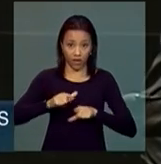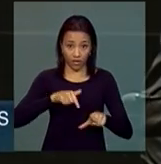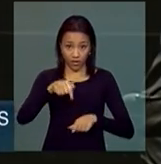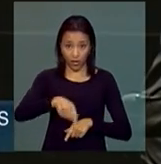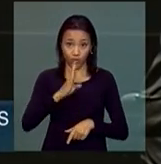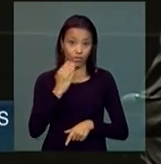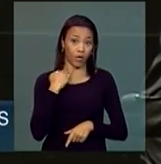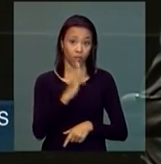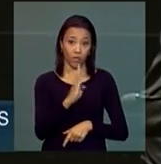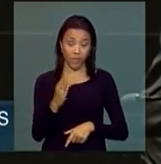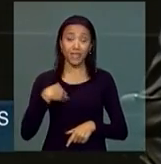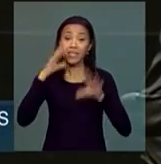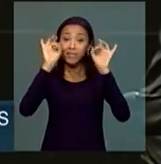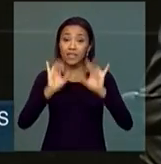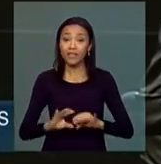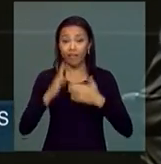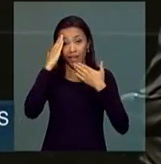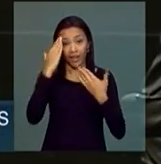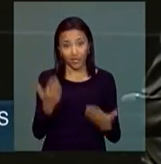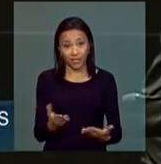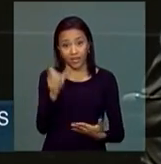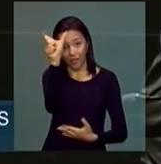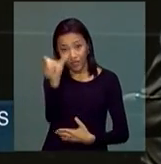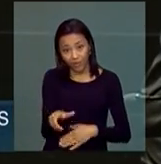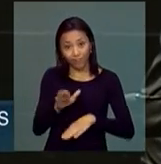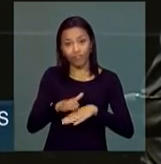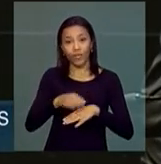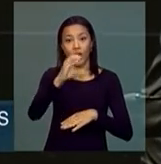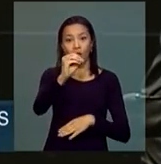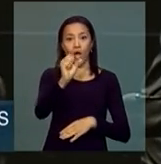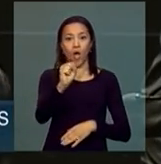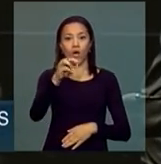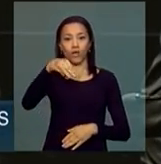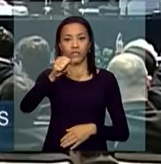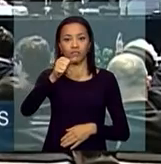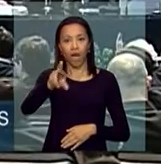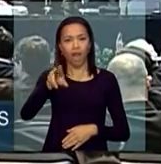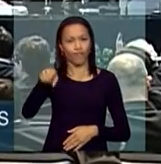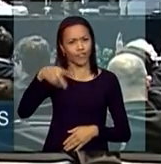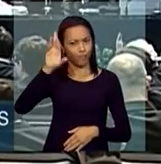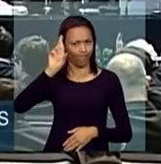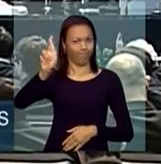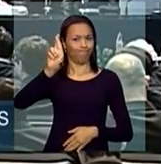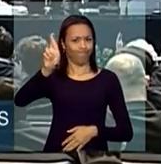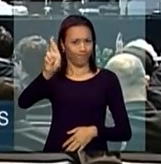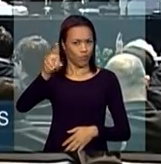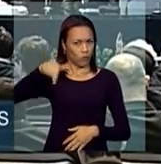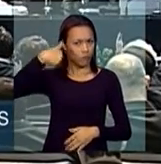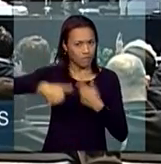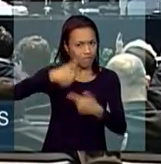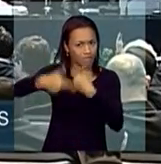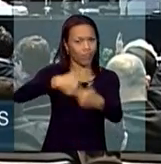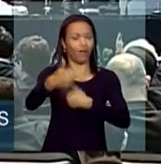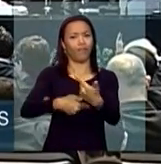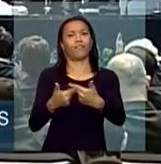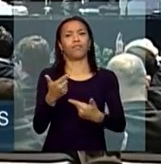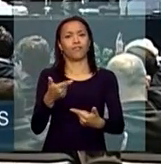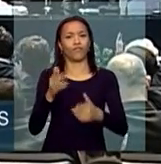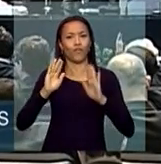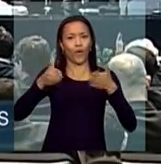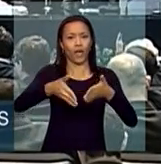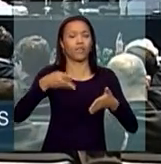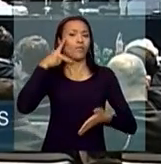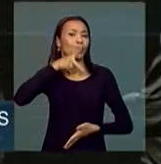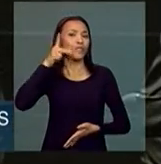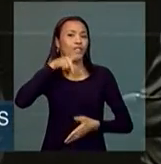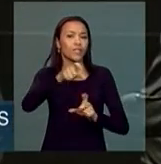e agradecer de forma especial, viu, Osmar, a sua liderança e o seu desempenho e o seu empenho pela política